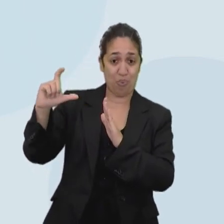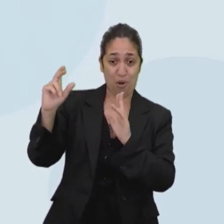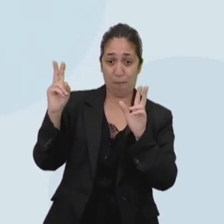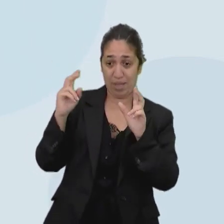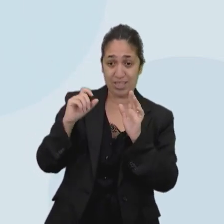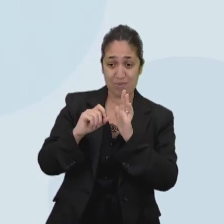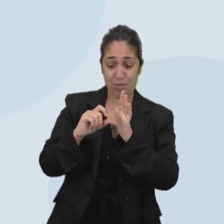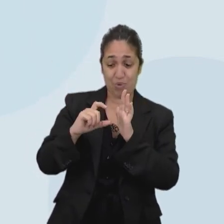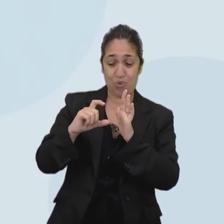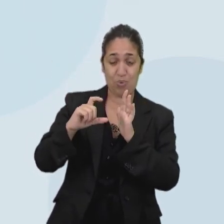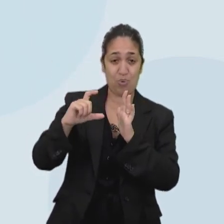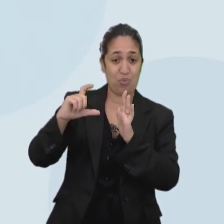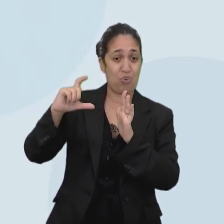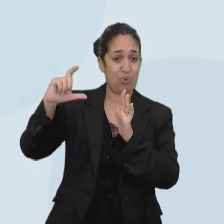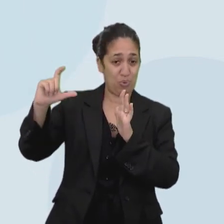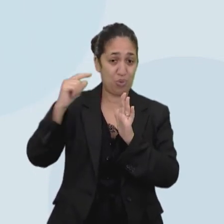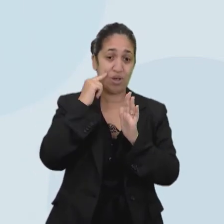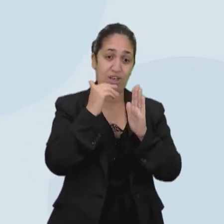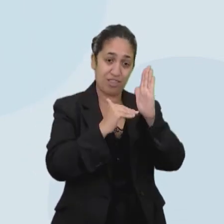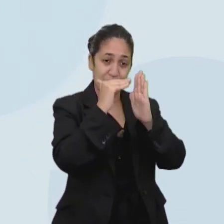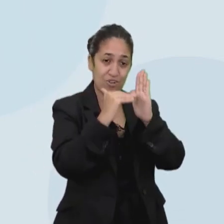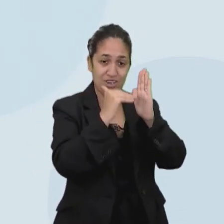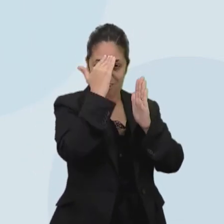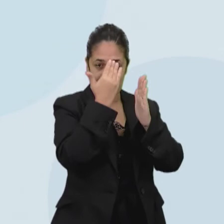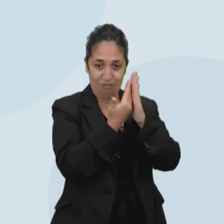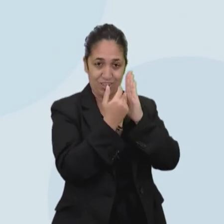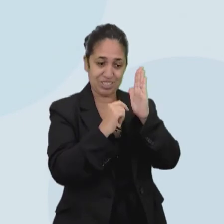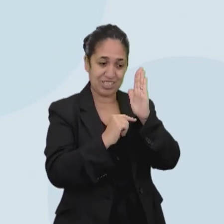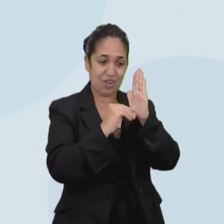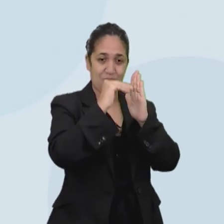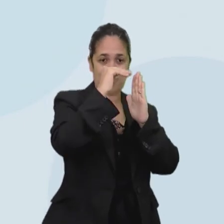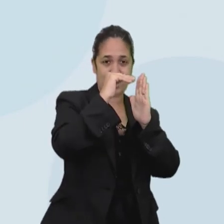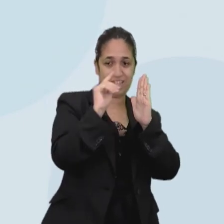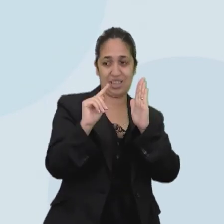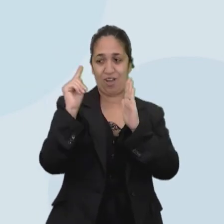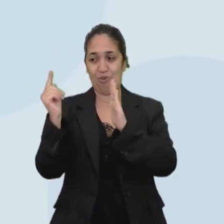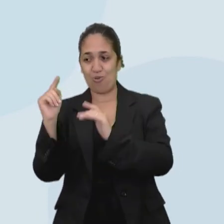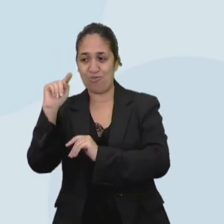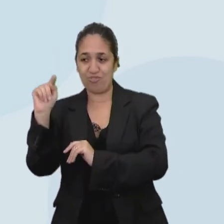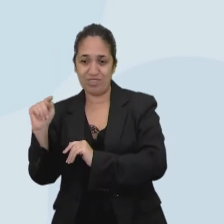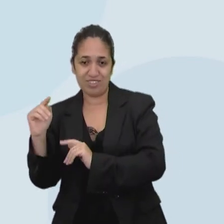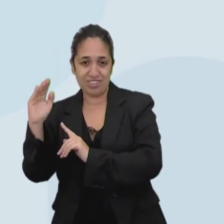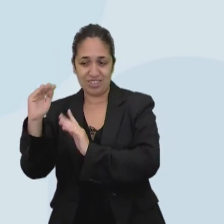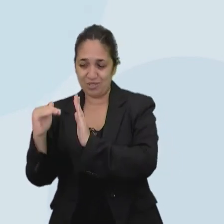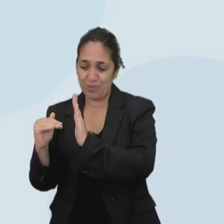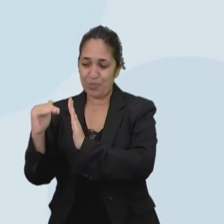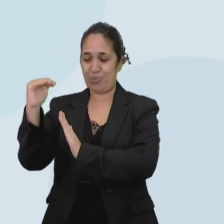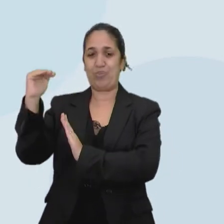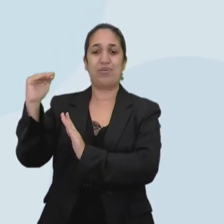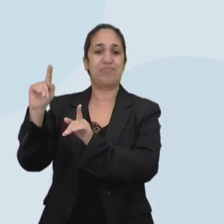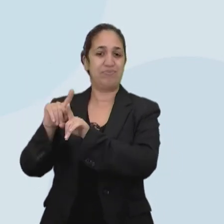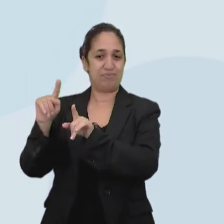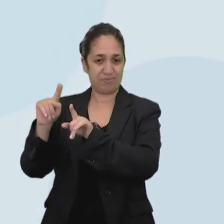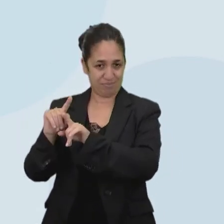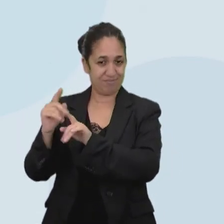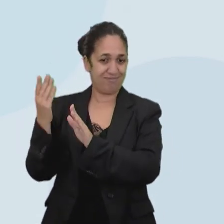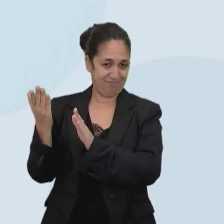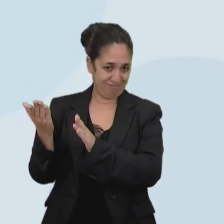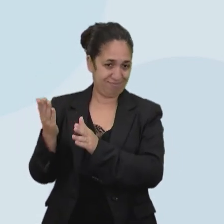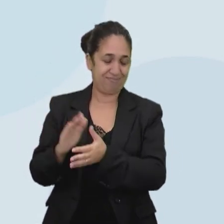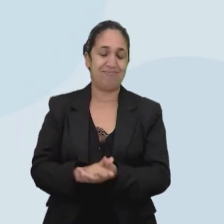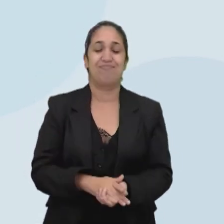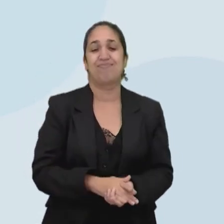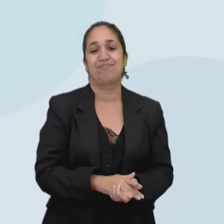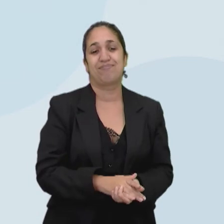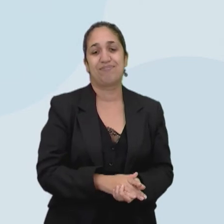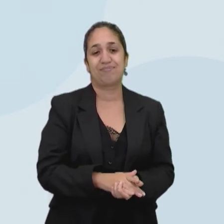que aumenta o nível de confiança, aumenta aí o númerozinho, né? O coeficiente, aí o valor padronizado que você vai